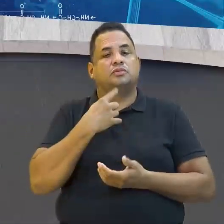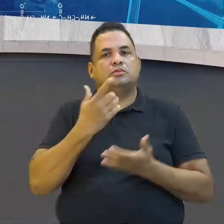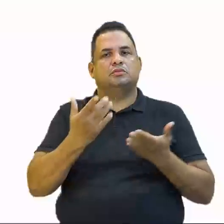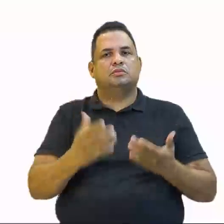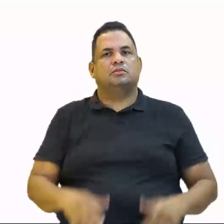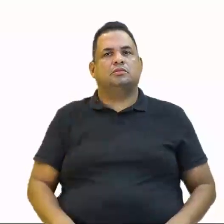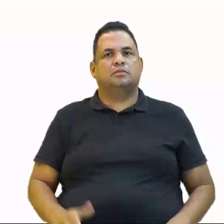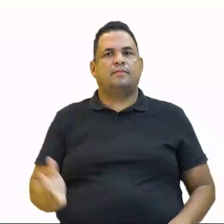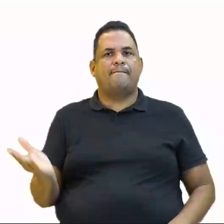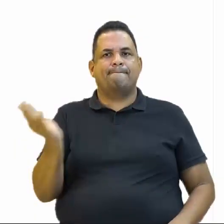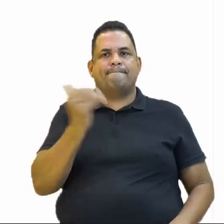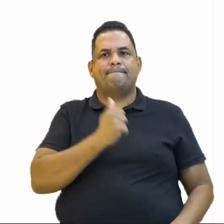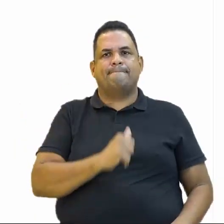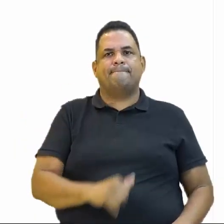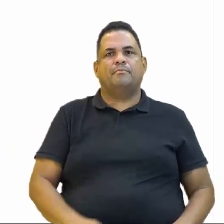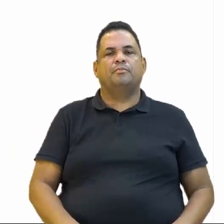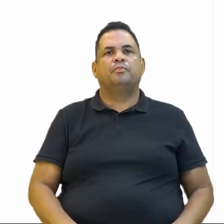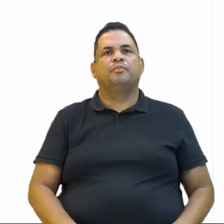vamos lá?